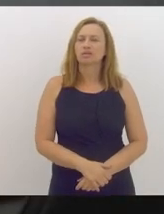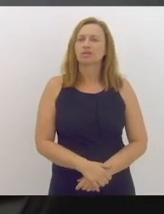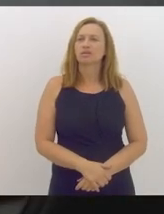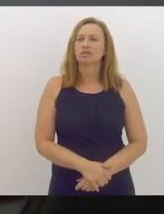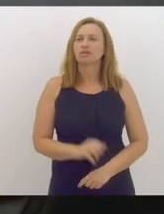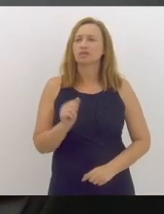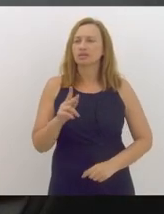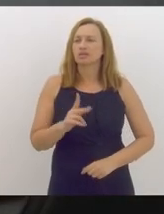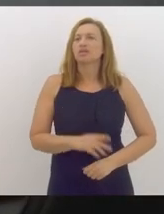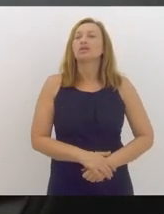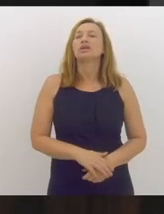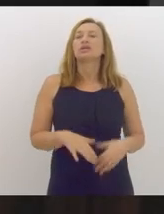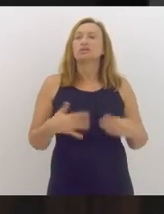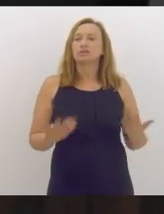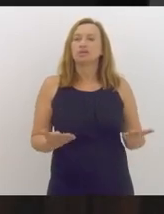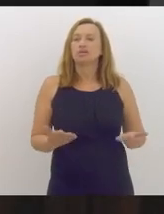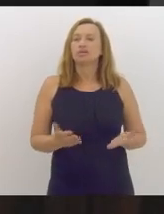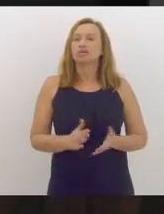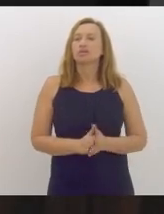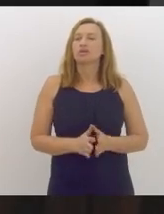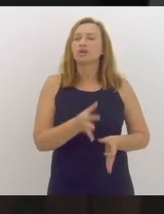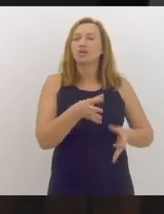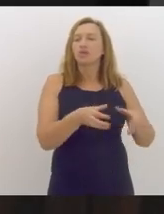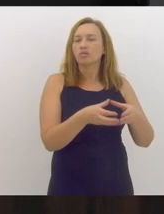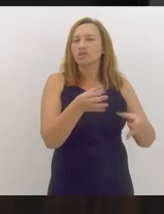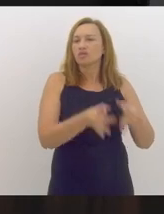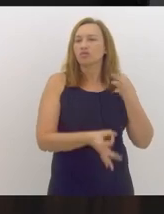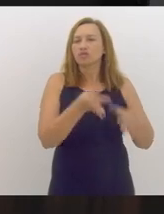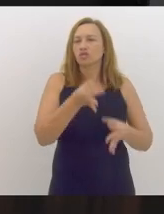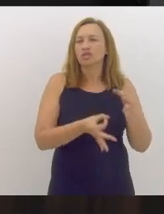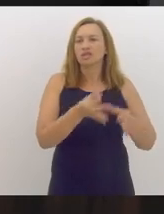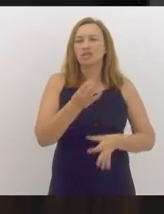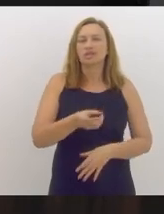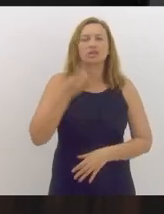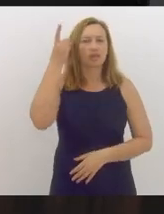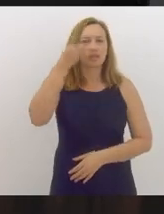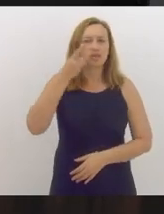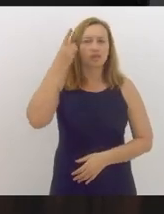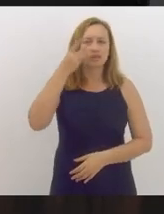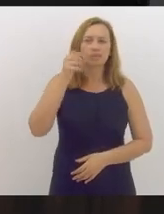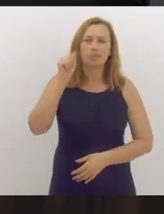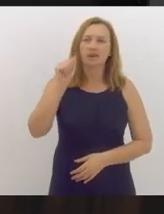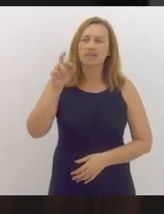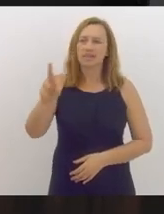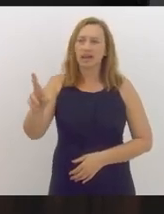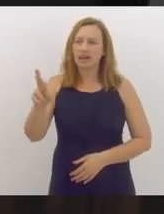Ok. Então, para emitir parecer pela Comissão de Constituição e Justiça, deputado Rodrigo